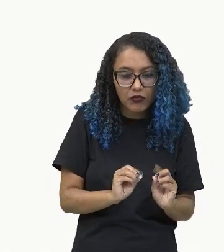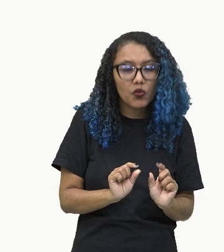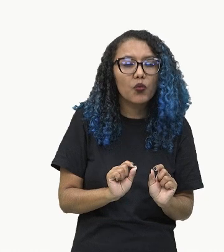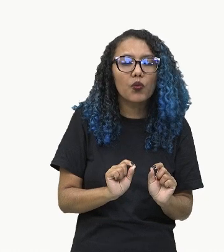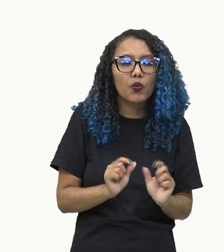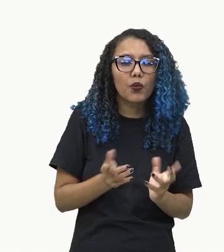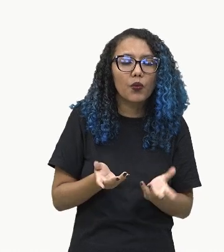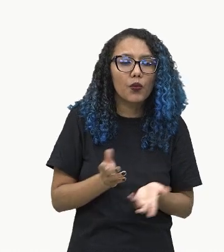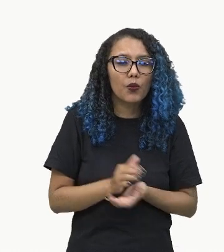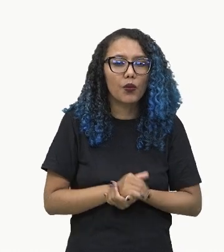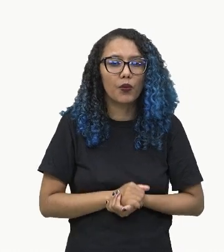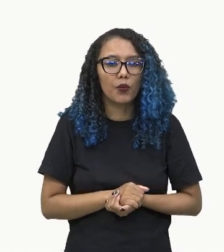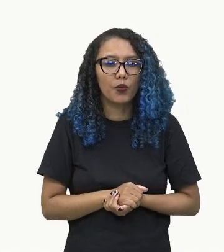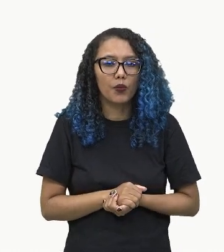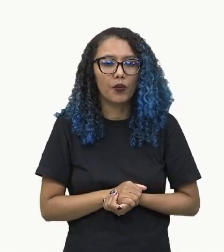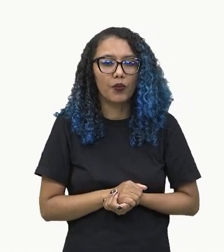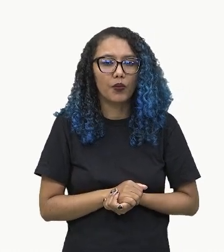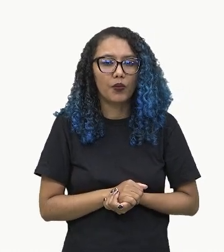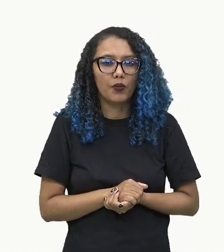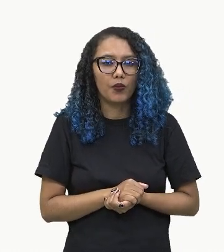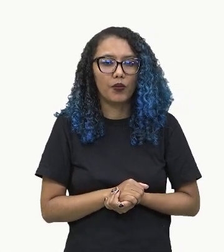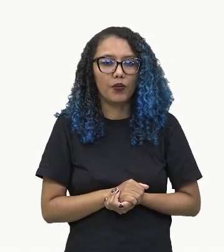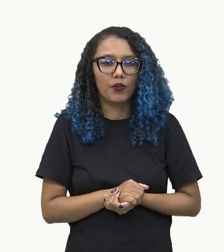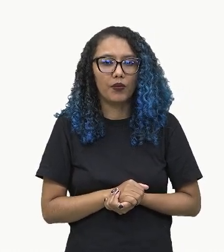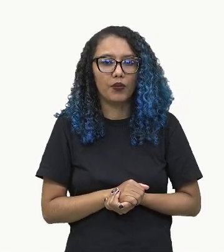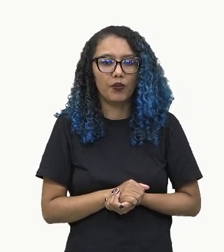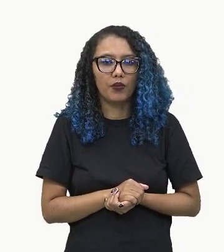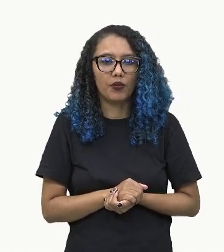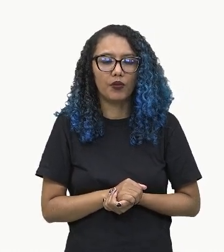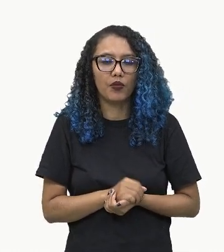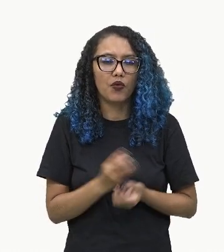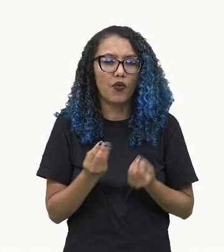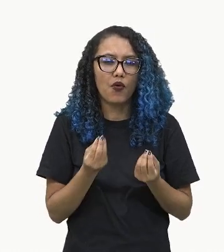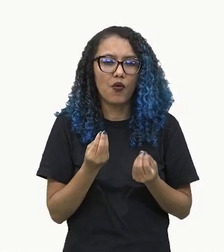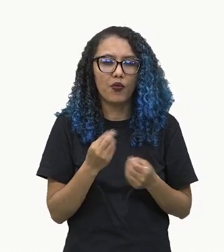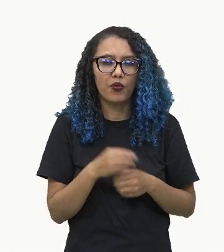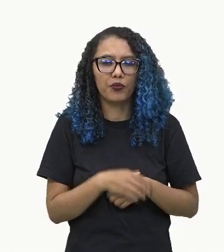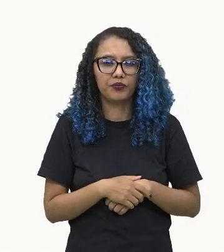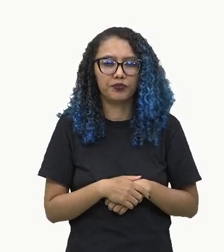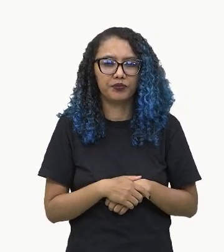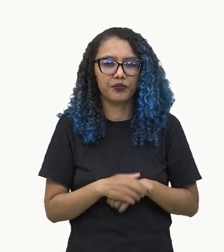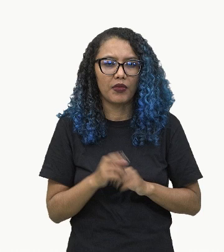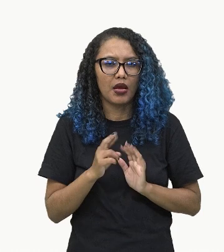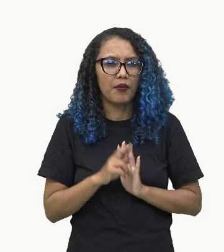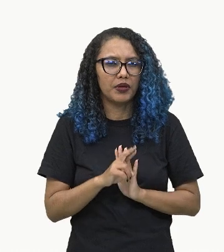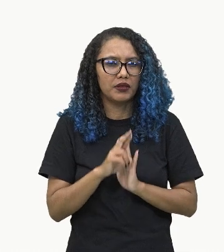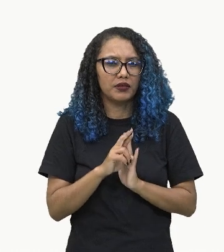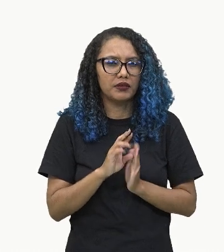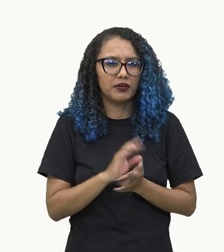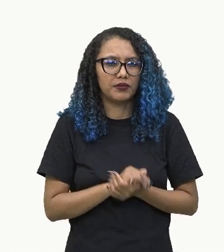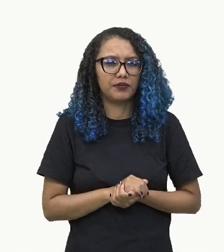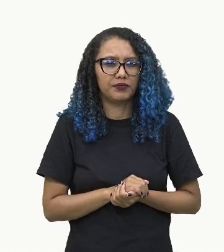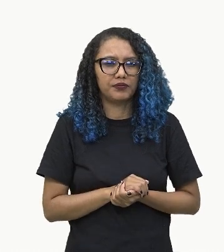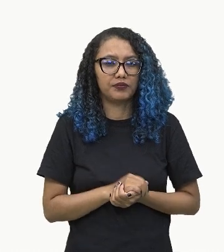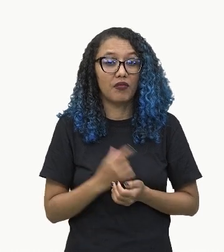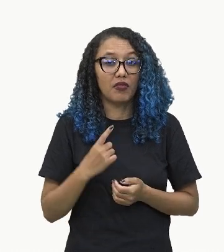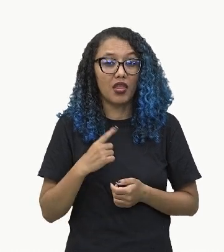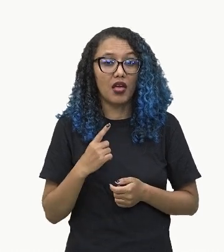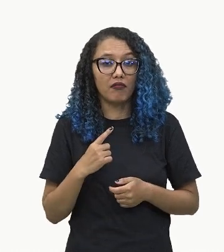ter? Né? Então, observe que eu vou ficar, ó, com um